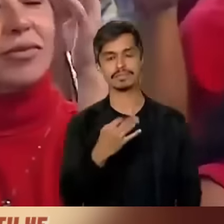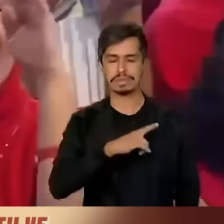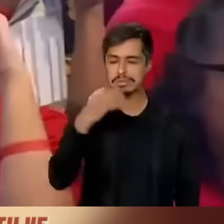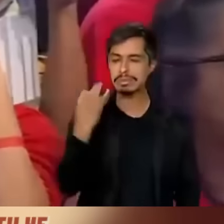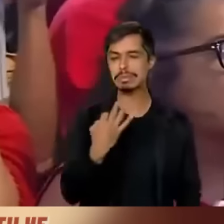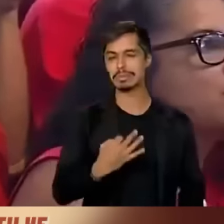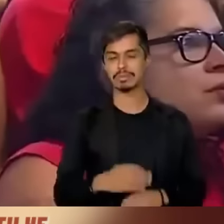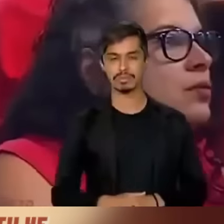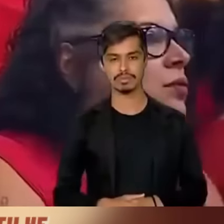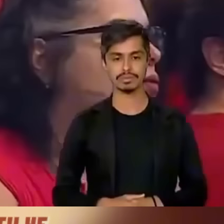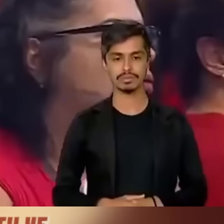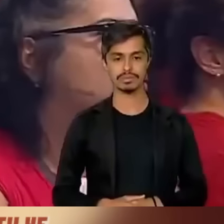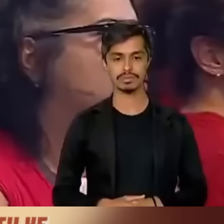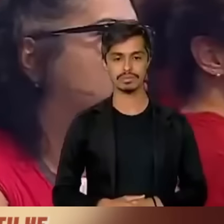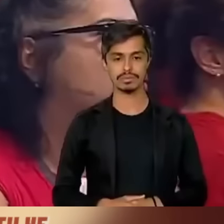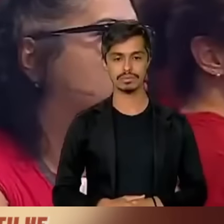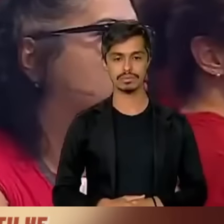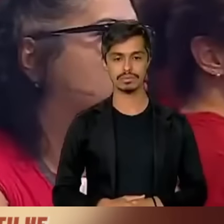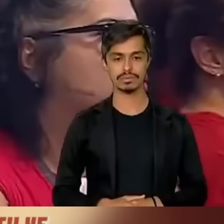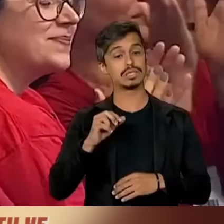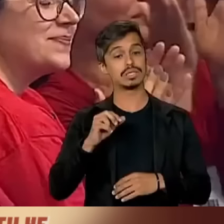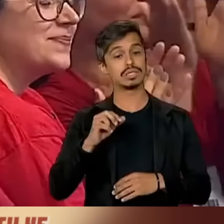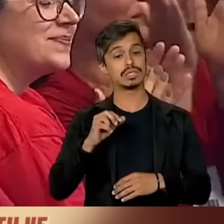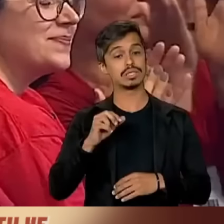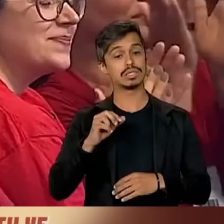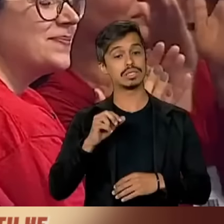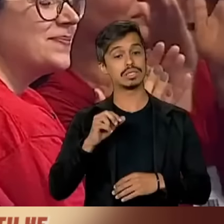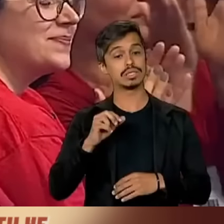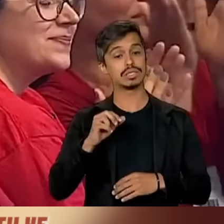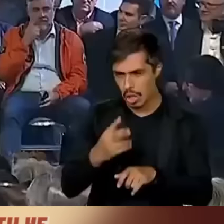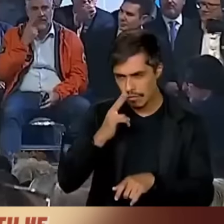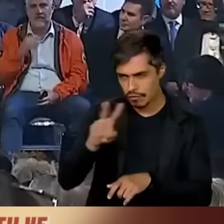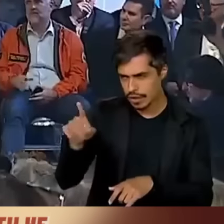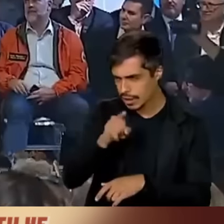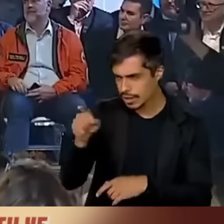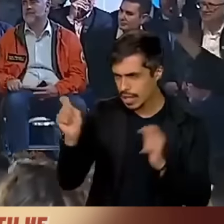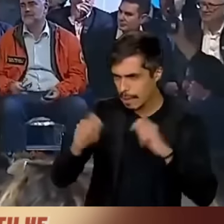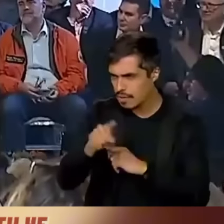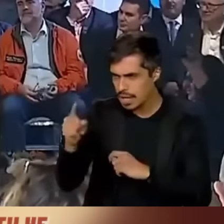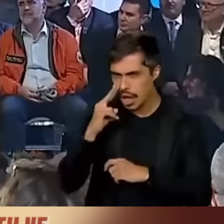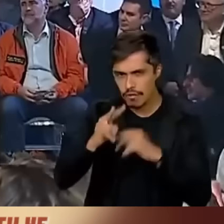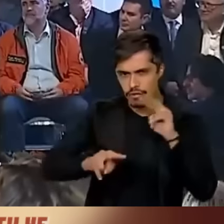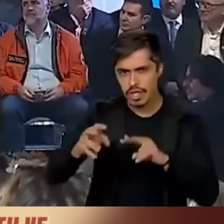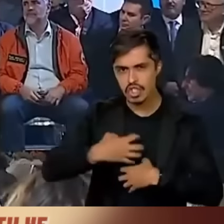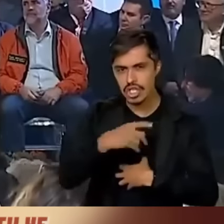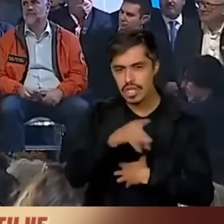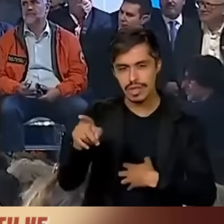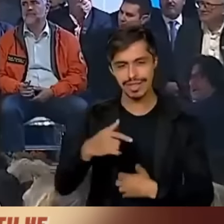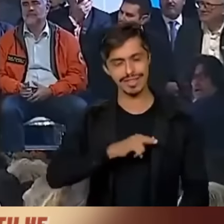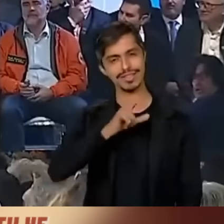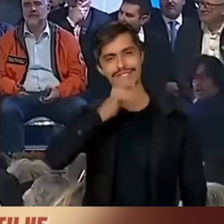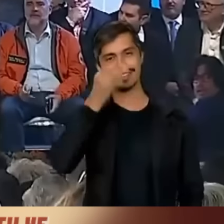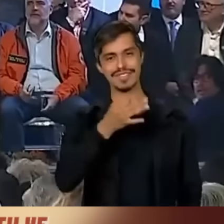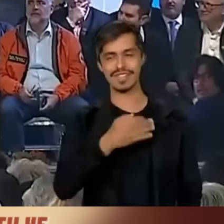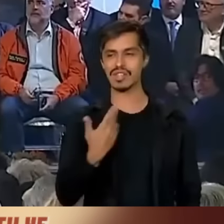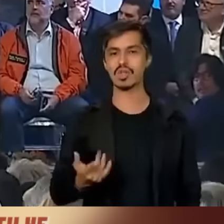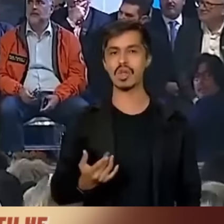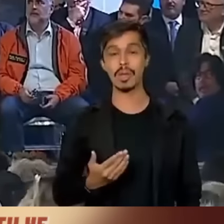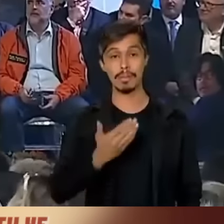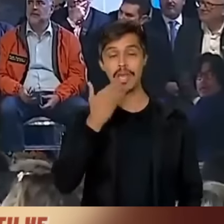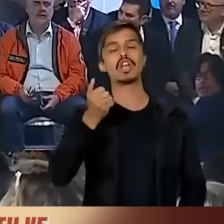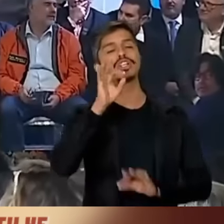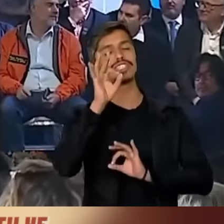tenho certeza que se depender da cara de vocês que eu estou vendo, da fisionomia de vocês, eu tenho certeza que não apenas o